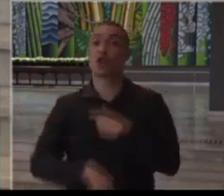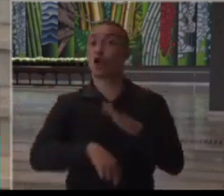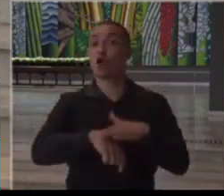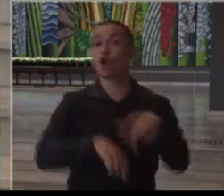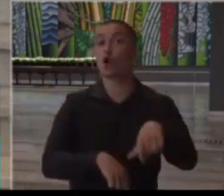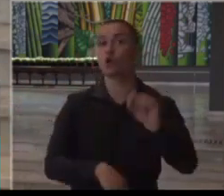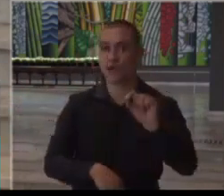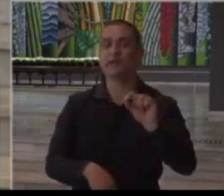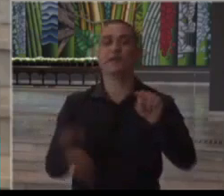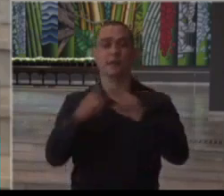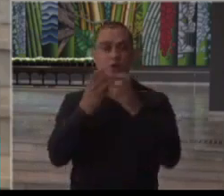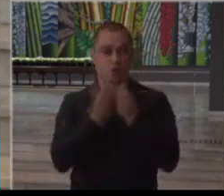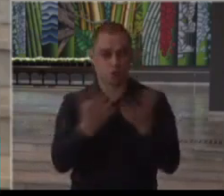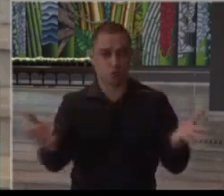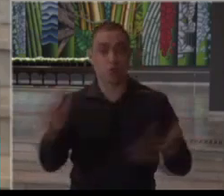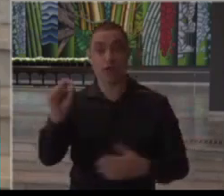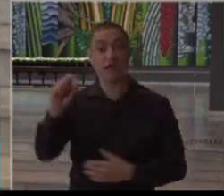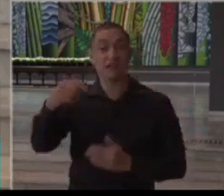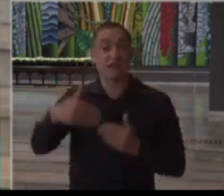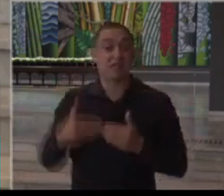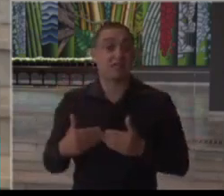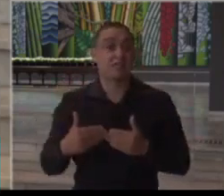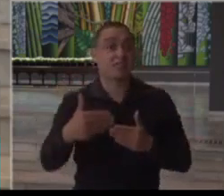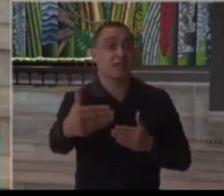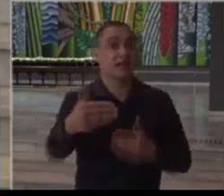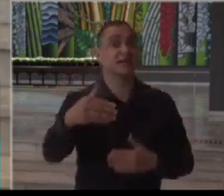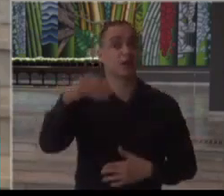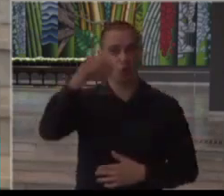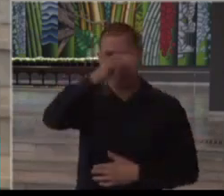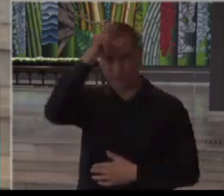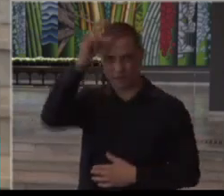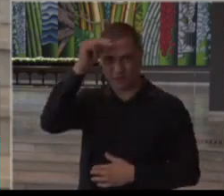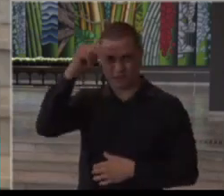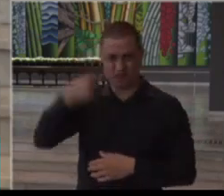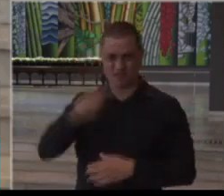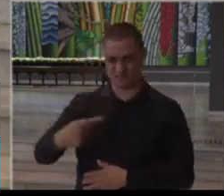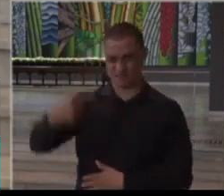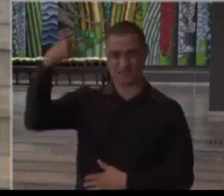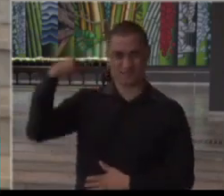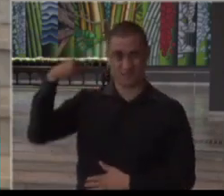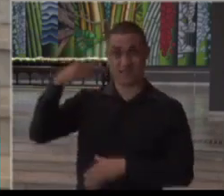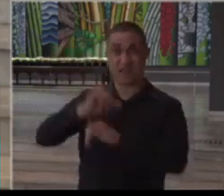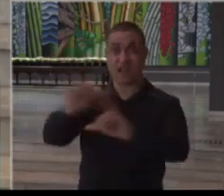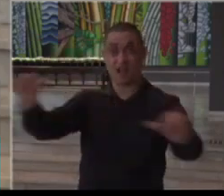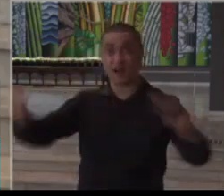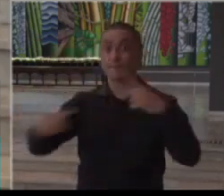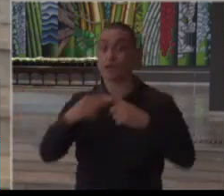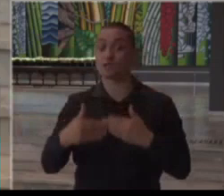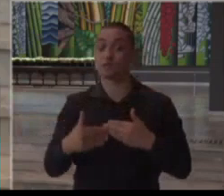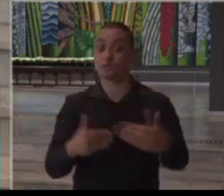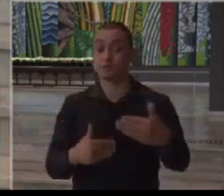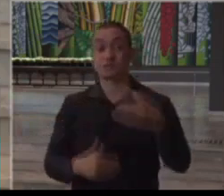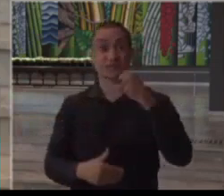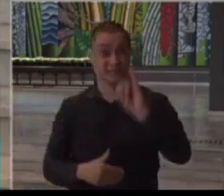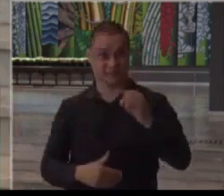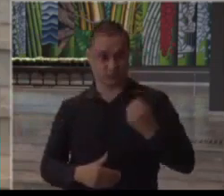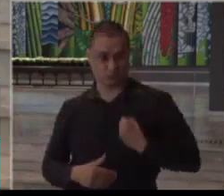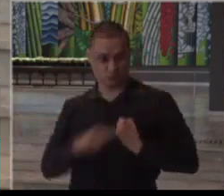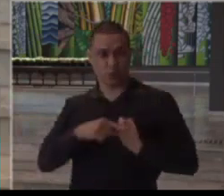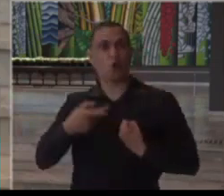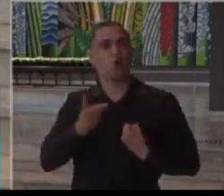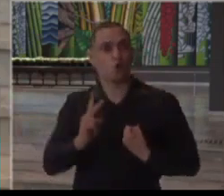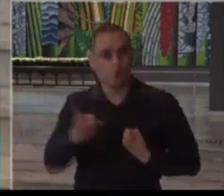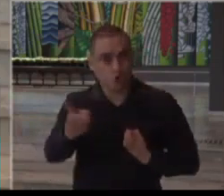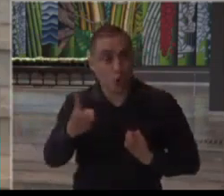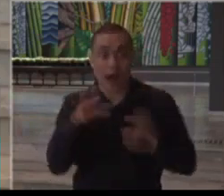fizemos aqui foi também compartilhar uma tendência que nos preocupou desta última semana, exatamente para antecipar que, se esses